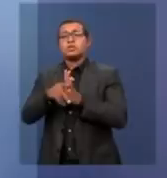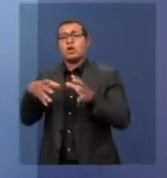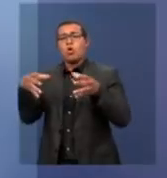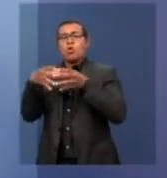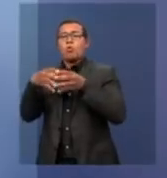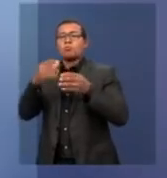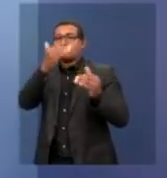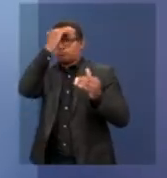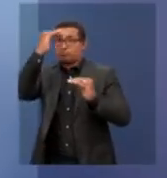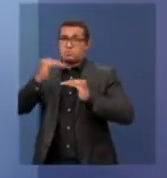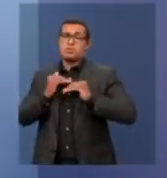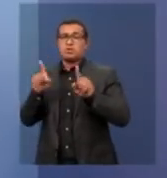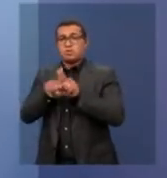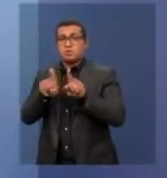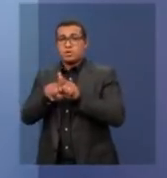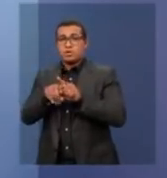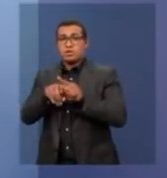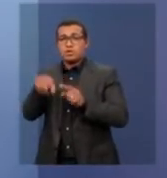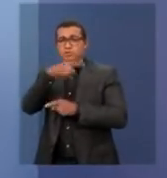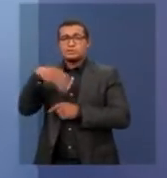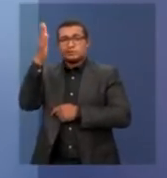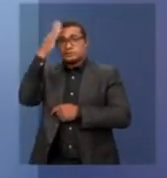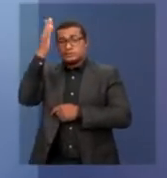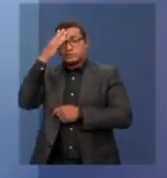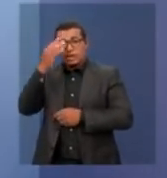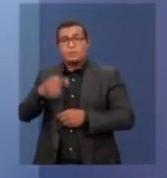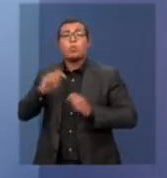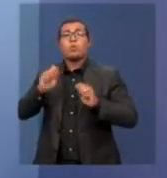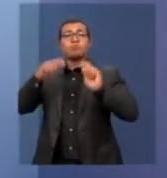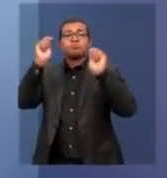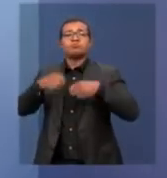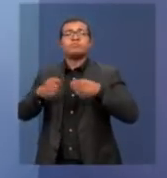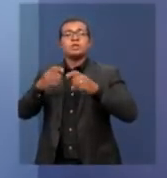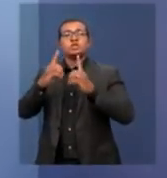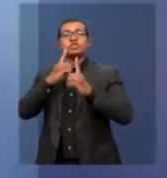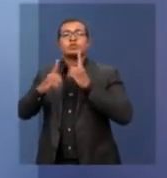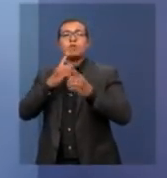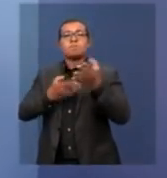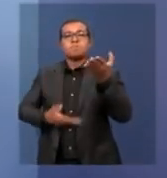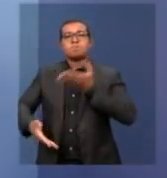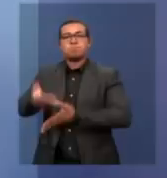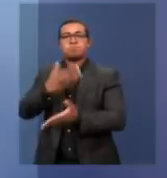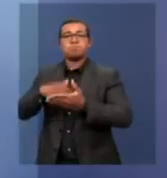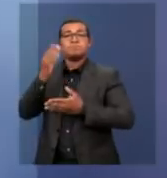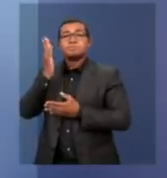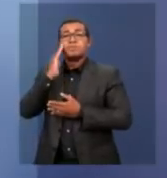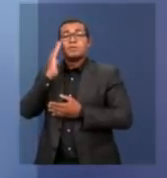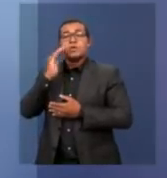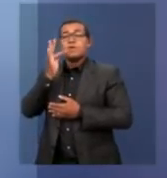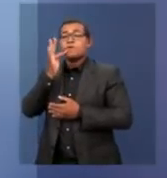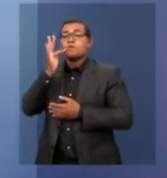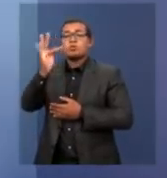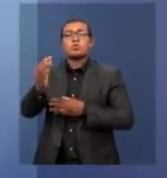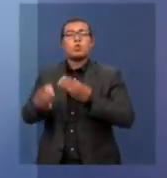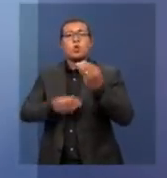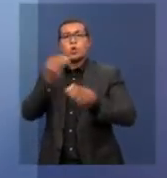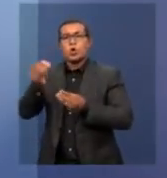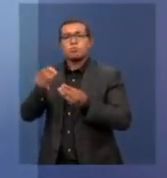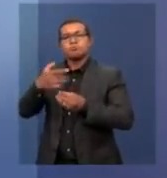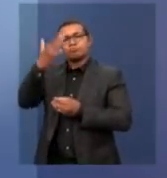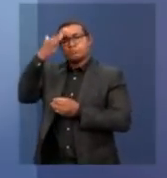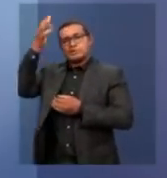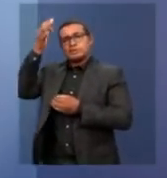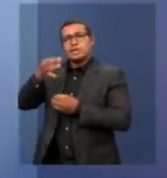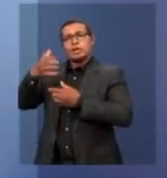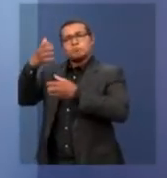responsabilidade de dialogar para que a gente possa ter um futuro nesse país que seja é equilibrado e decente estavam fazendo ao